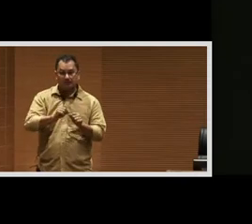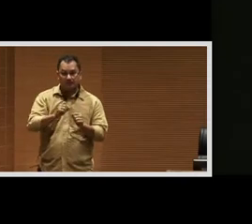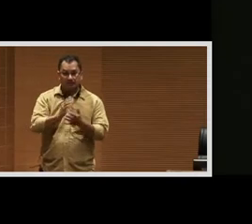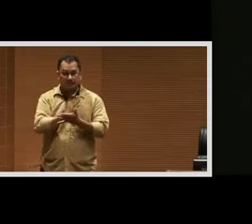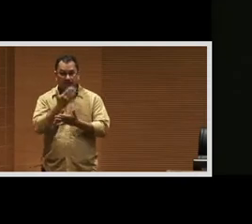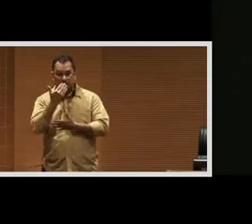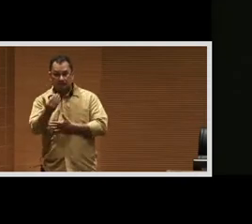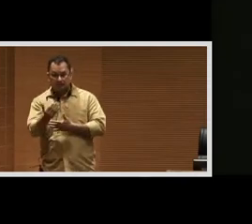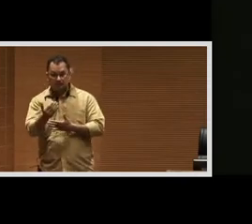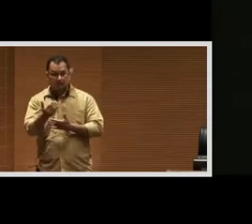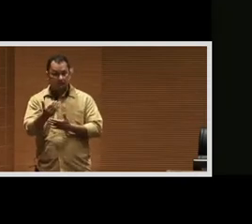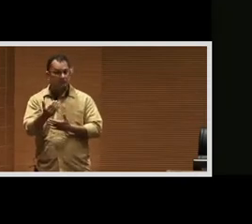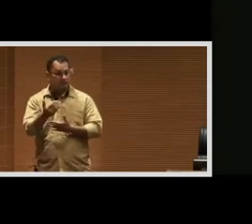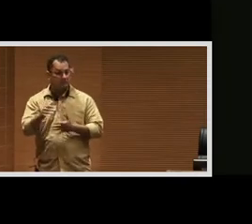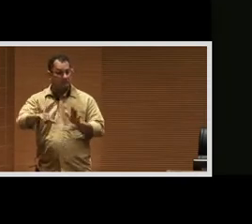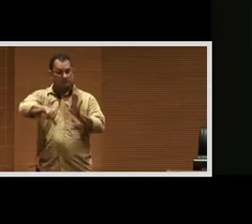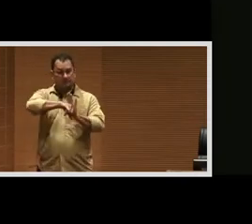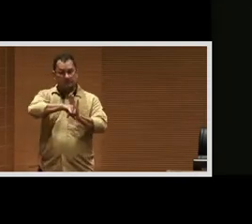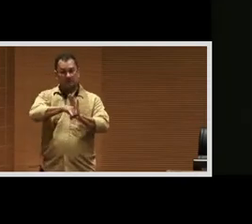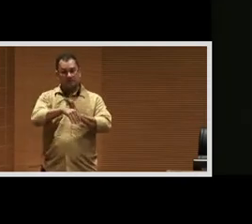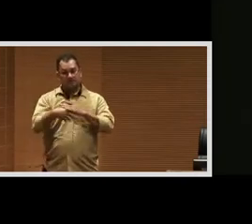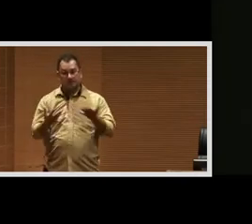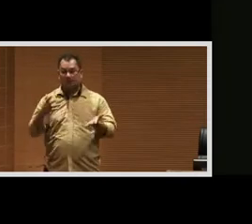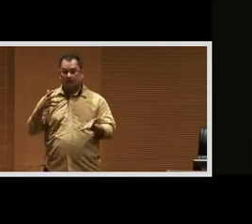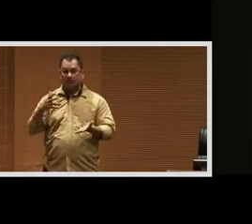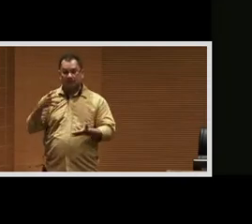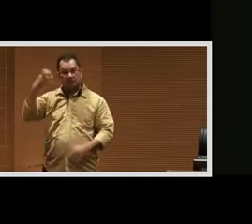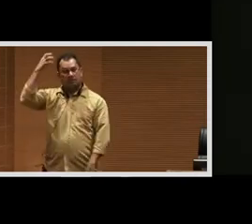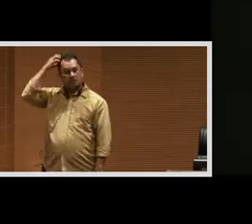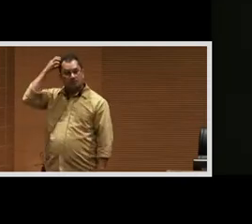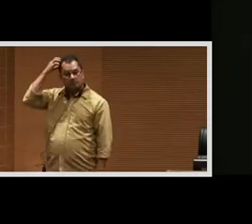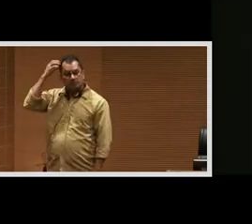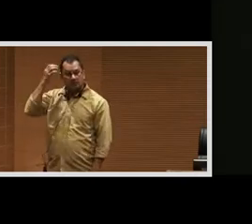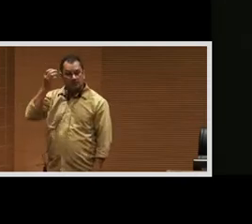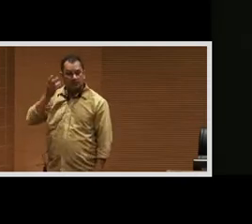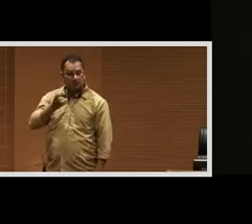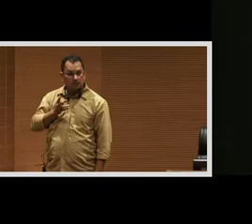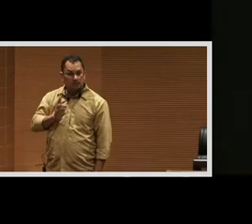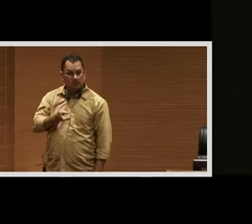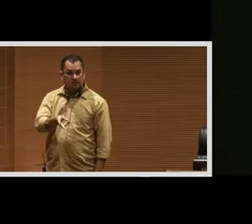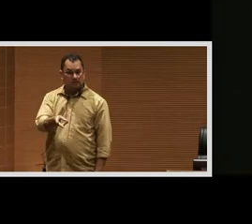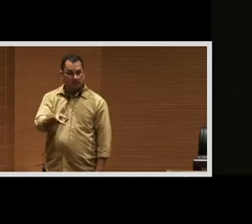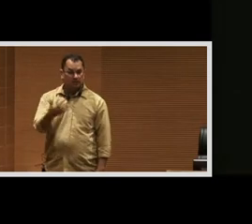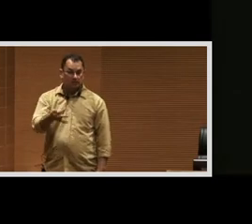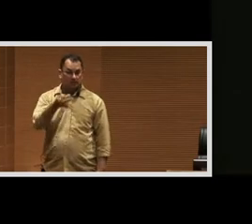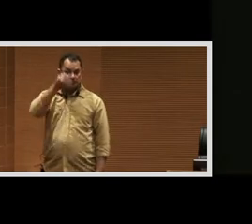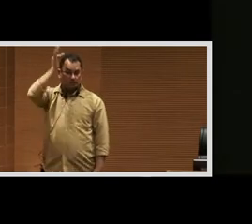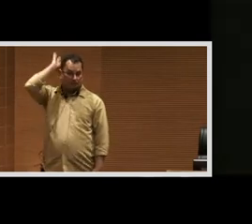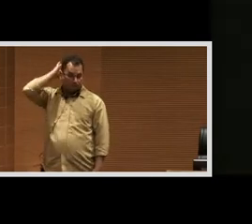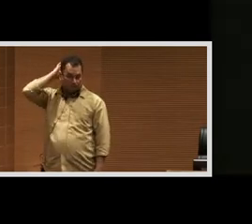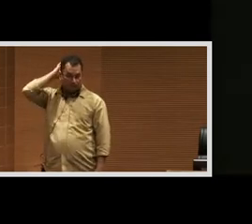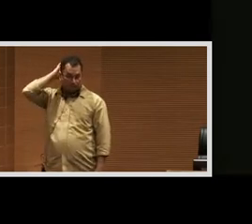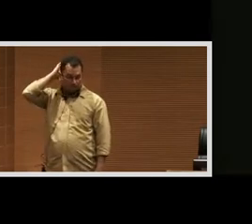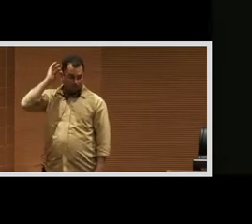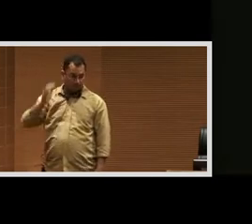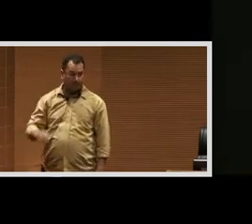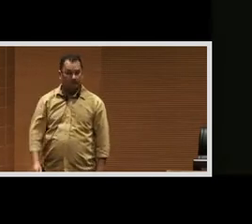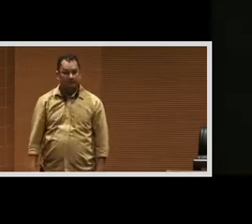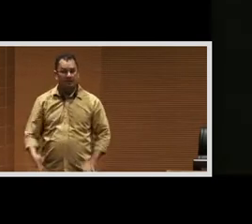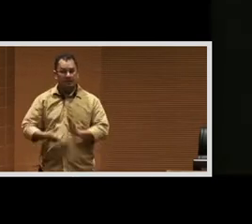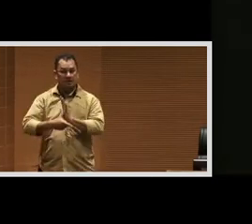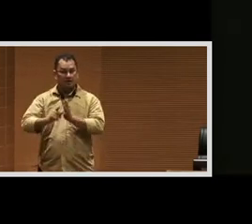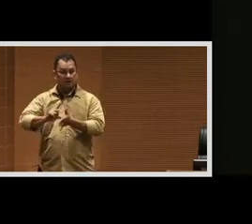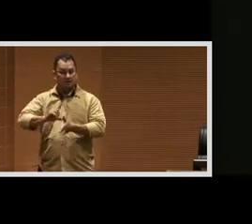sempre. Portanto, era punido. Essa é a discussão do Foucault, né? Falando ainda antes da